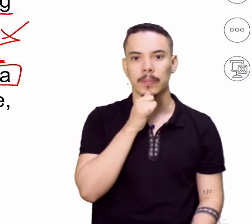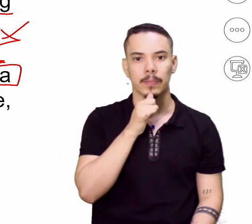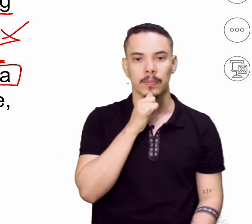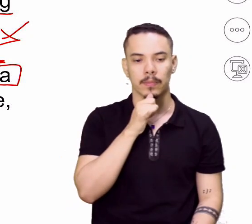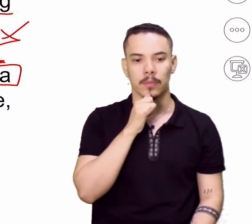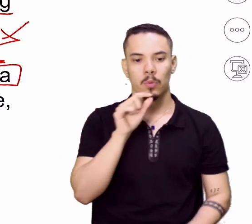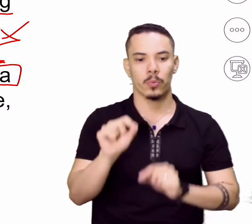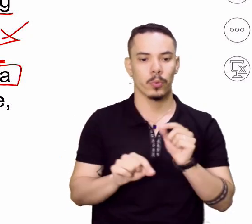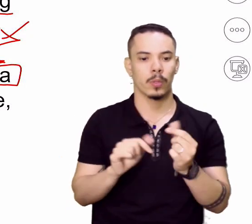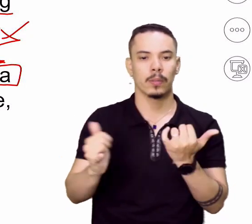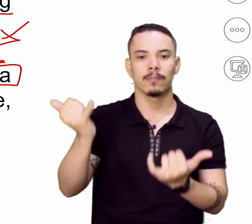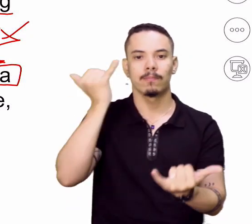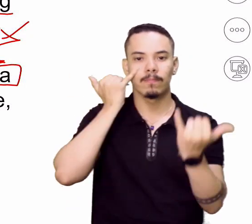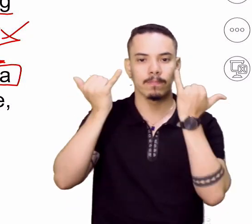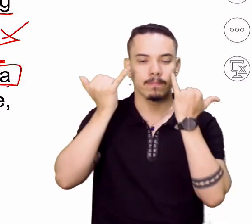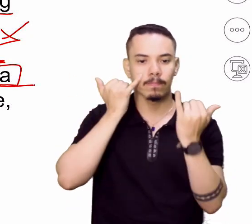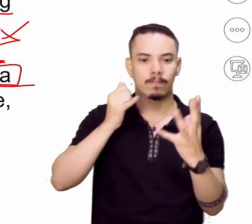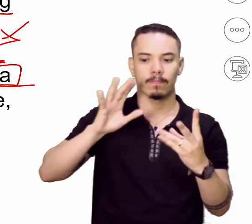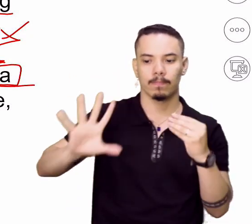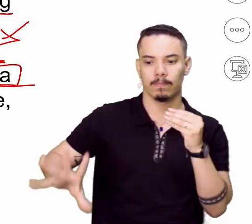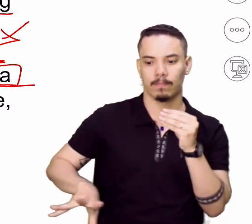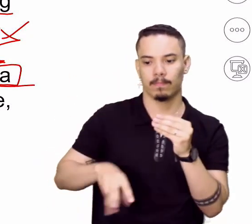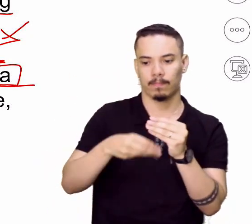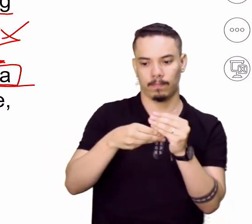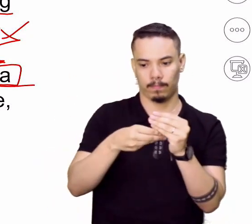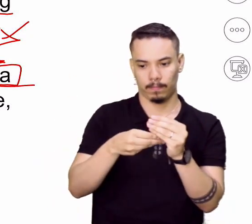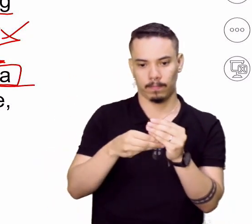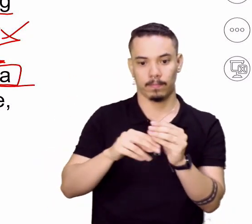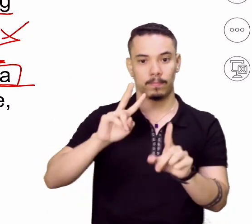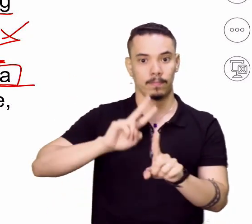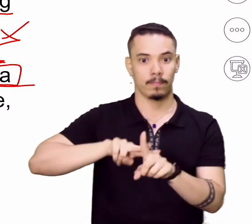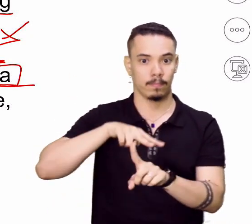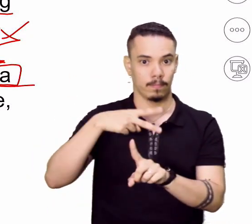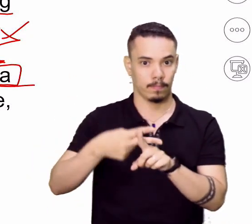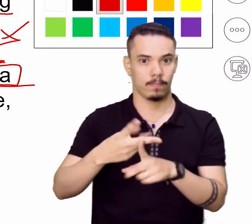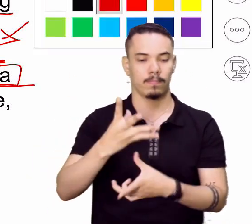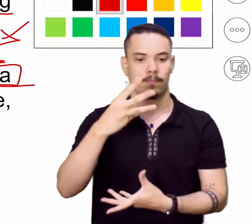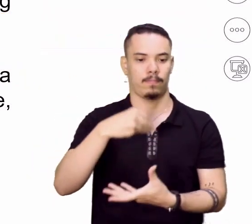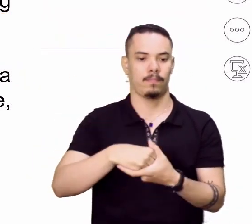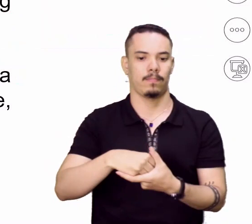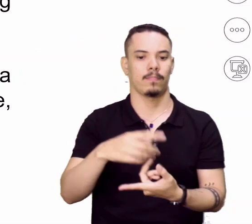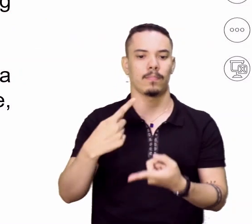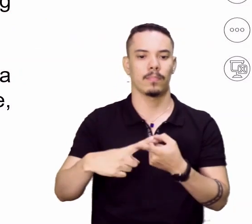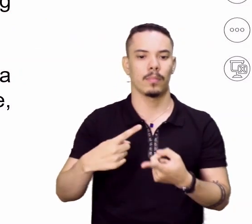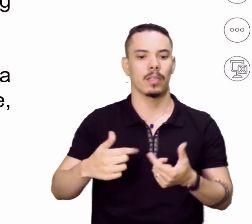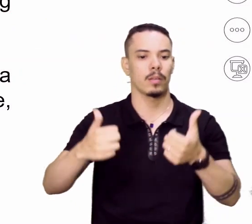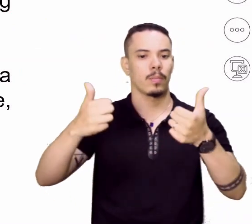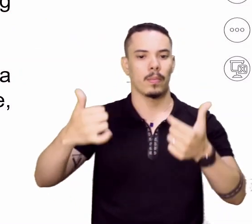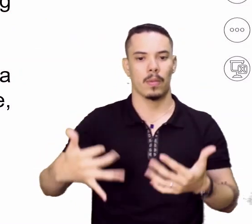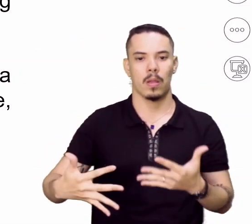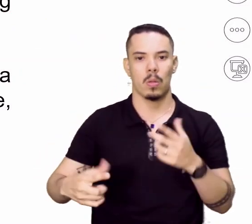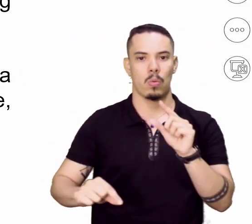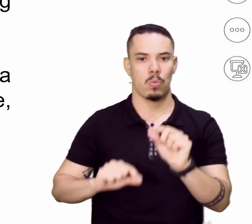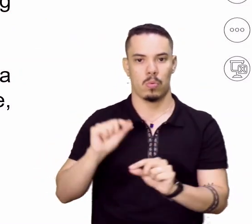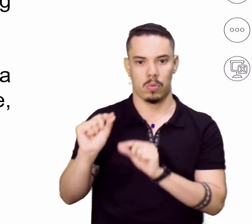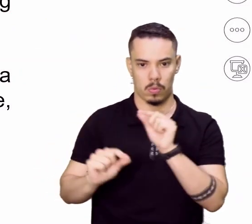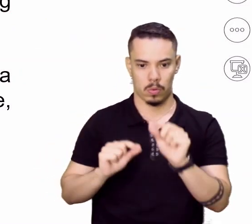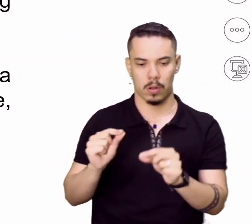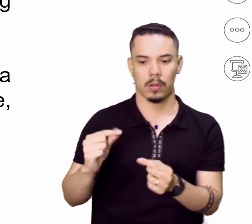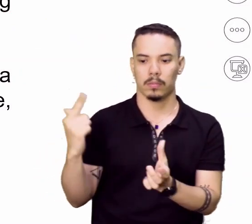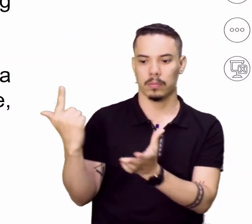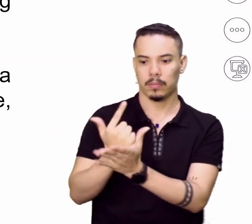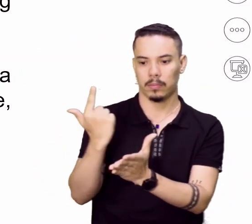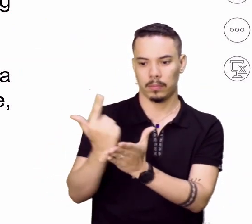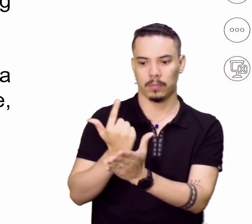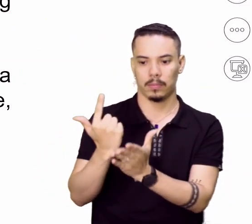uma informação a mais, uma informação extra, que aqui no caso nós estamos falando uma informação extra sobre o quê? Sobre o